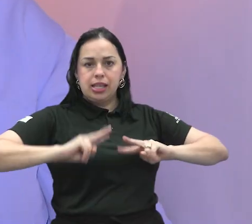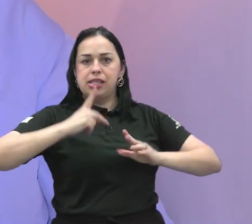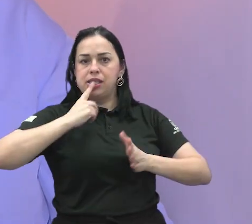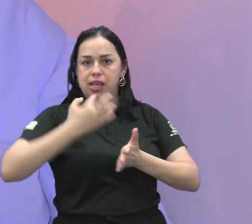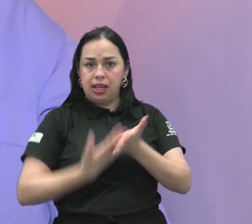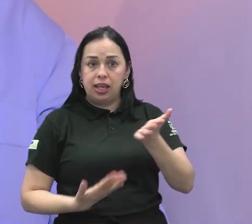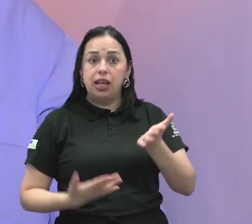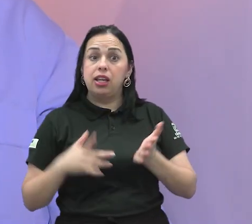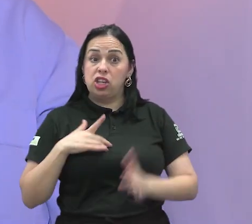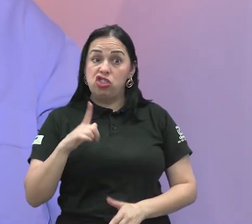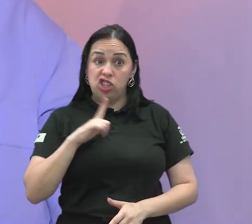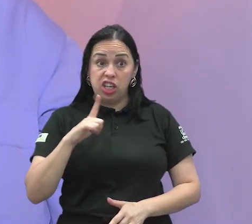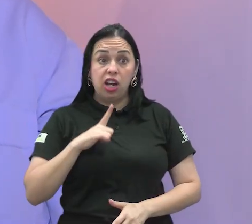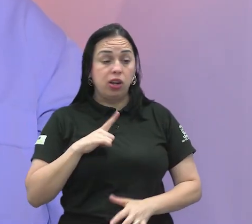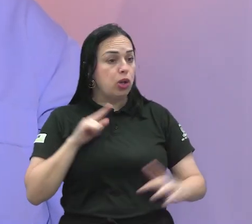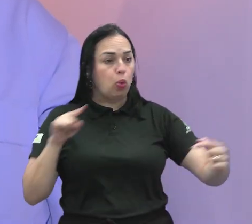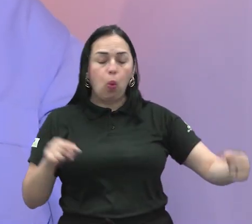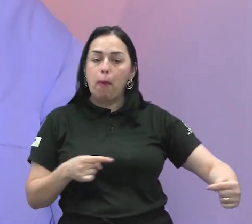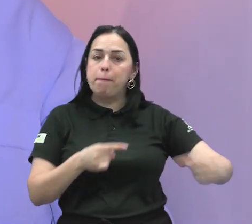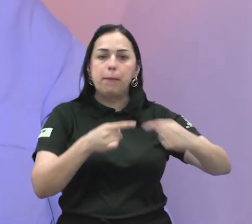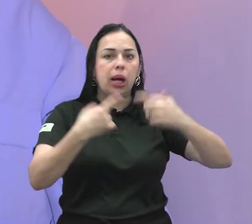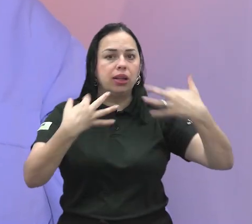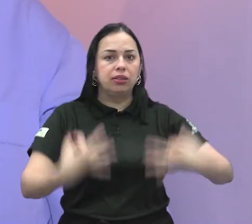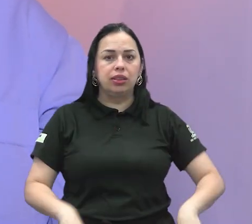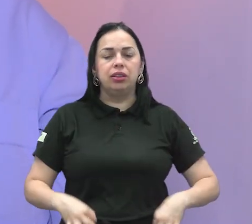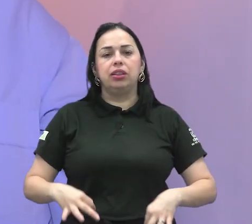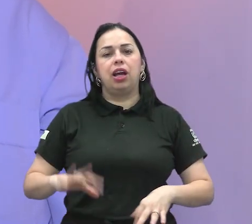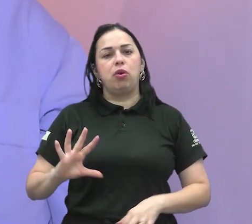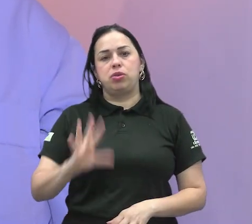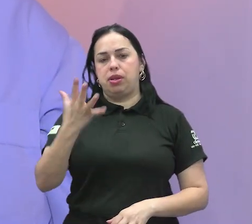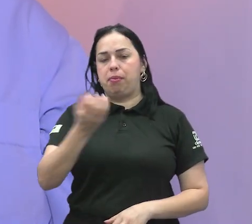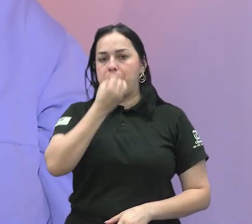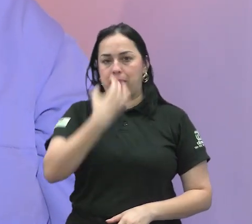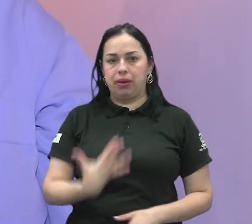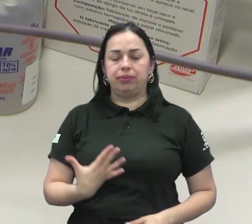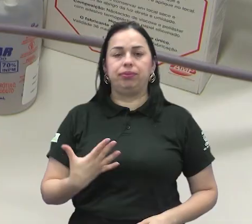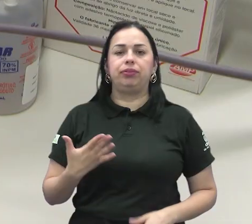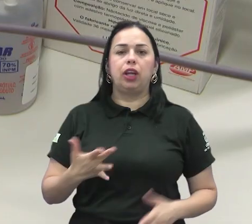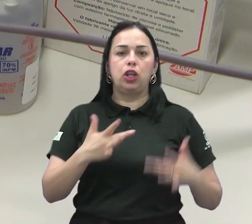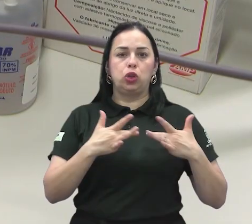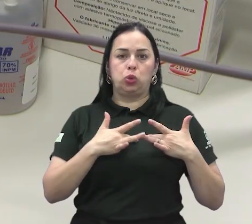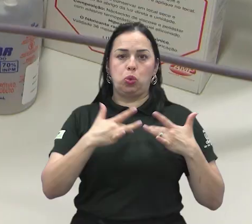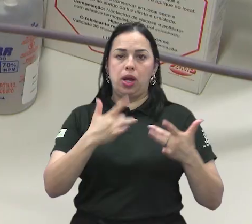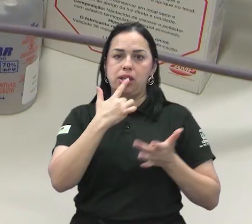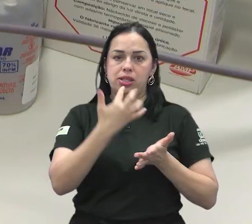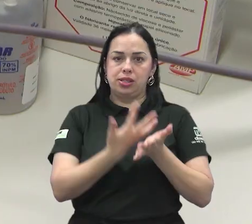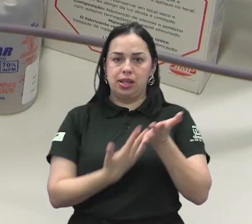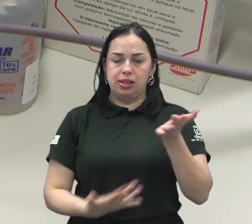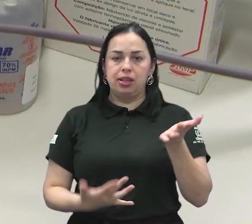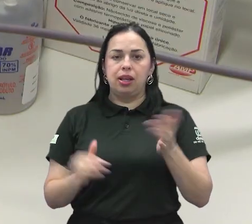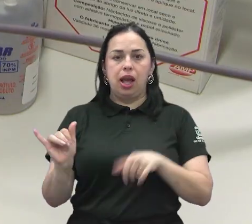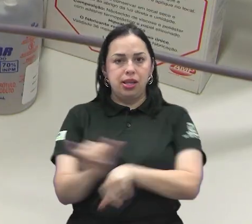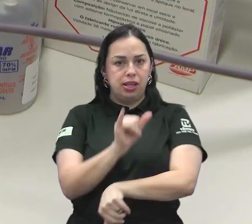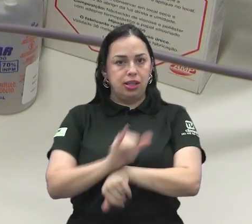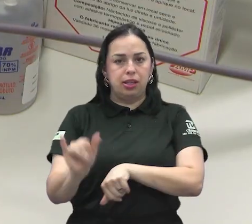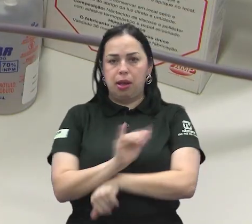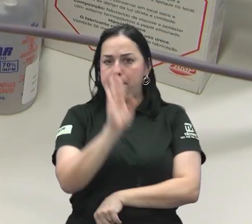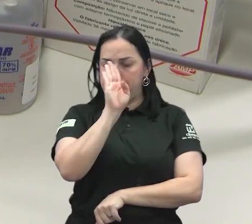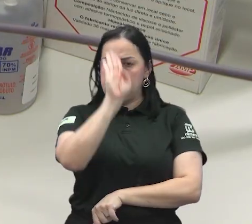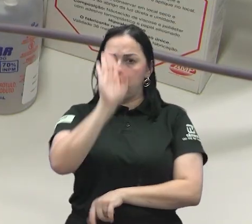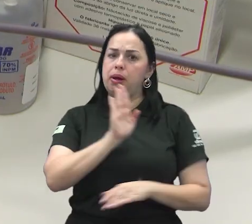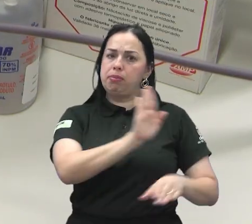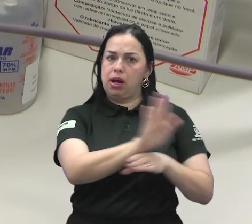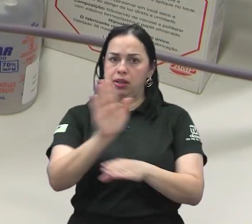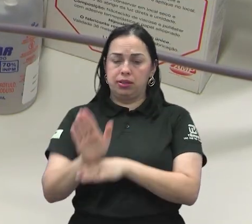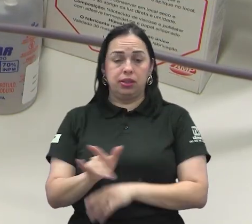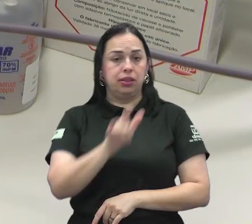o meu tipo de sangue na Santa Casa e correu tudo bem. A doação de sangue é um dos principais agentes na